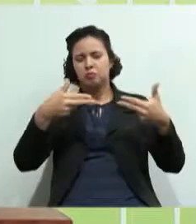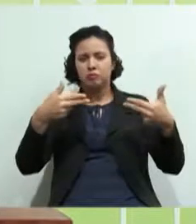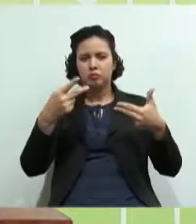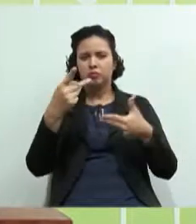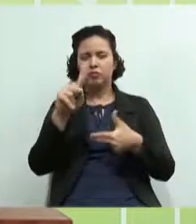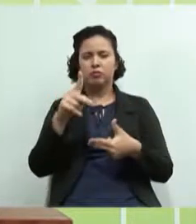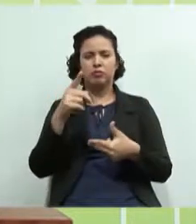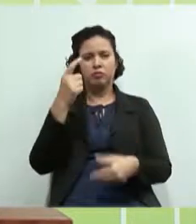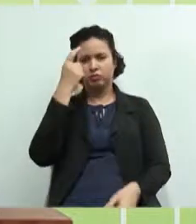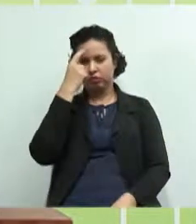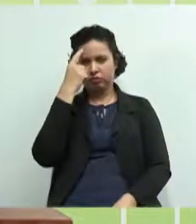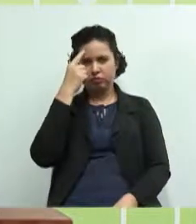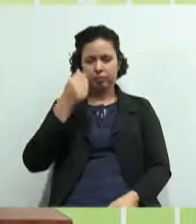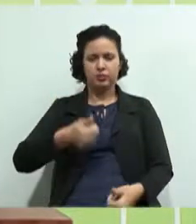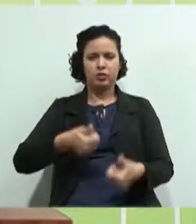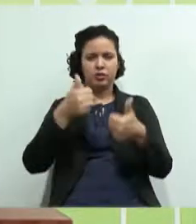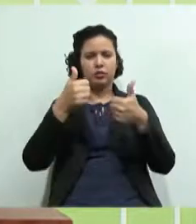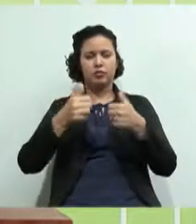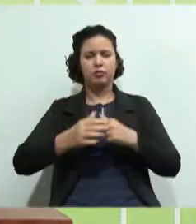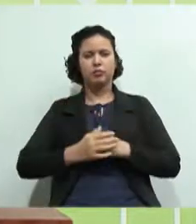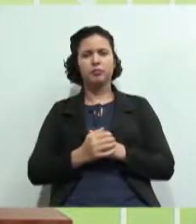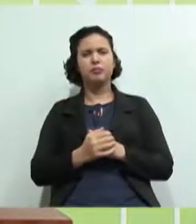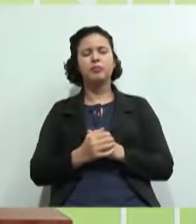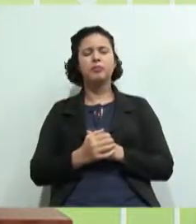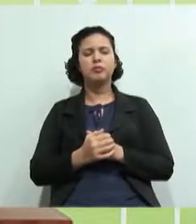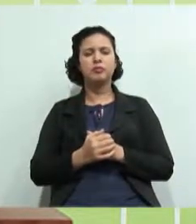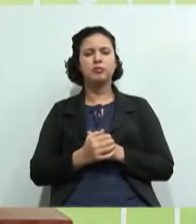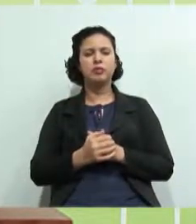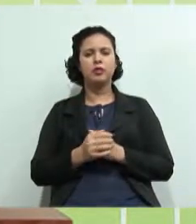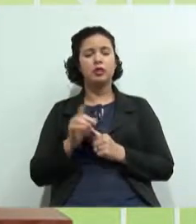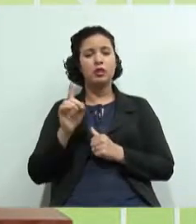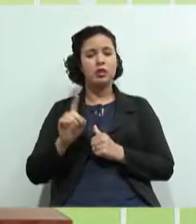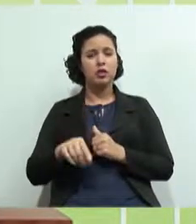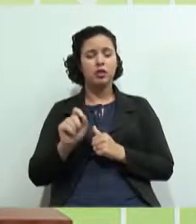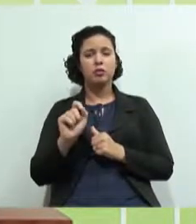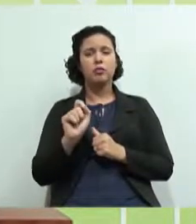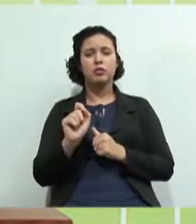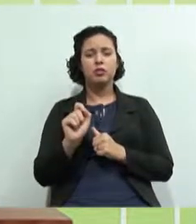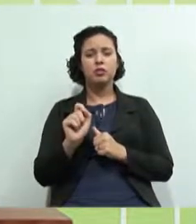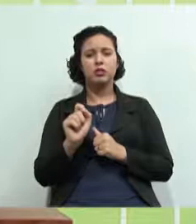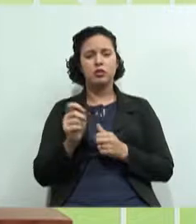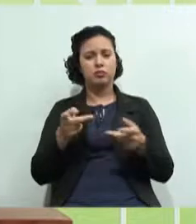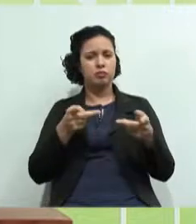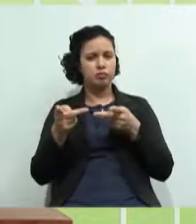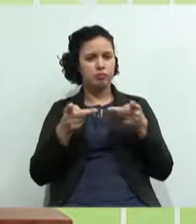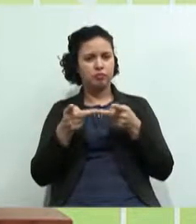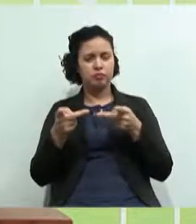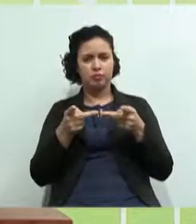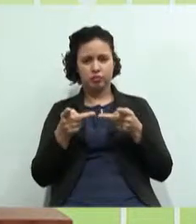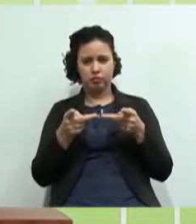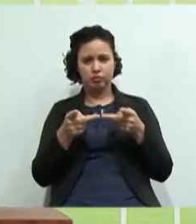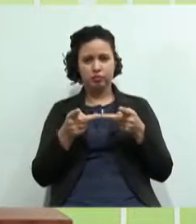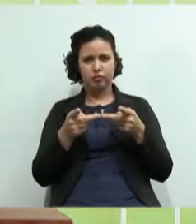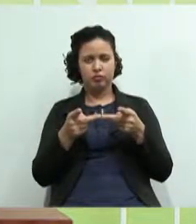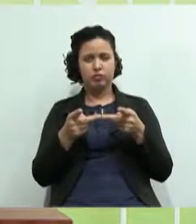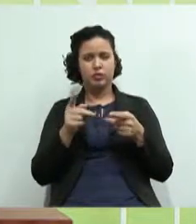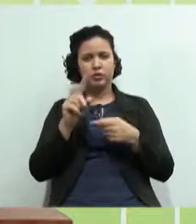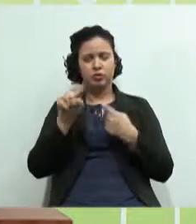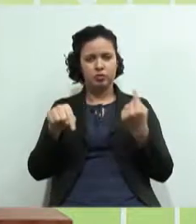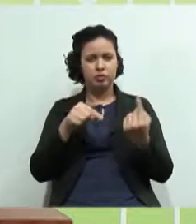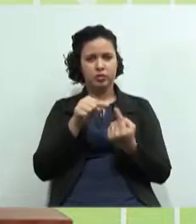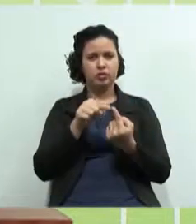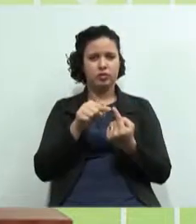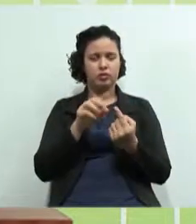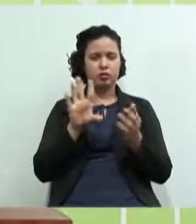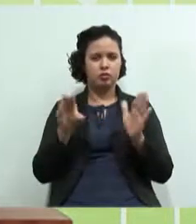e da forma que você realmente planejar. Então ele é um plano de ação. O maior objetivo do planejamento é que você